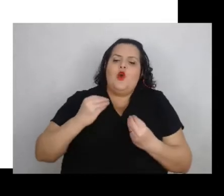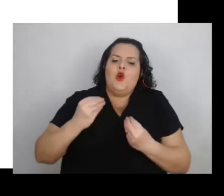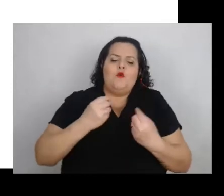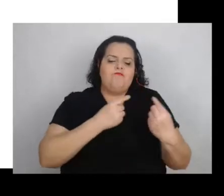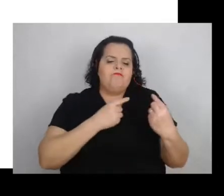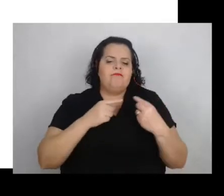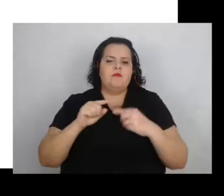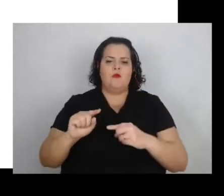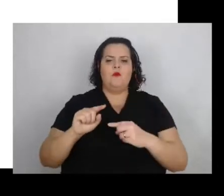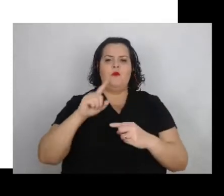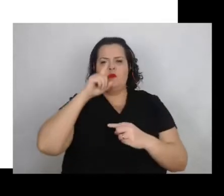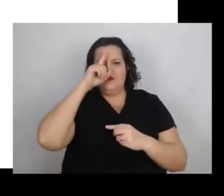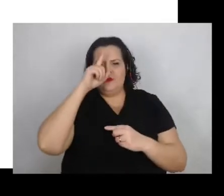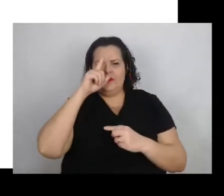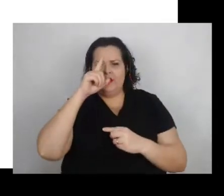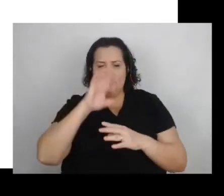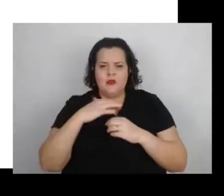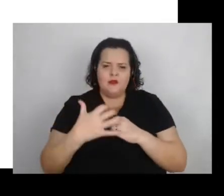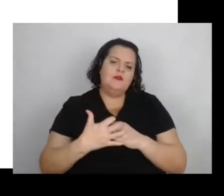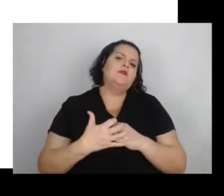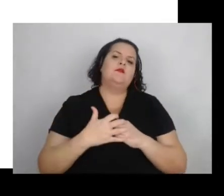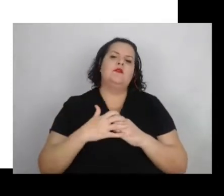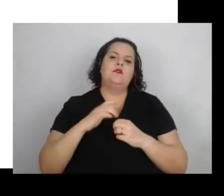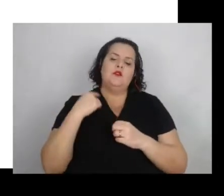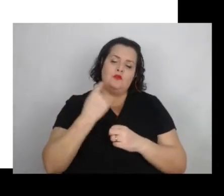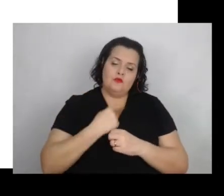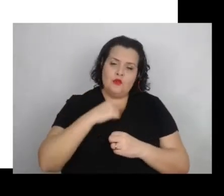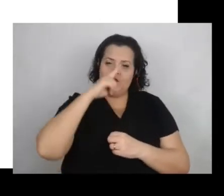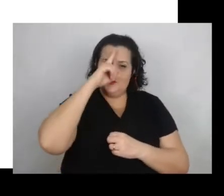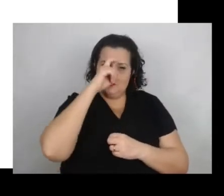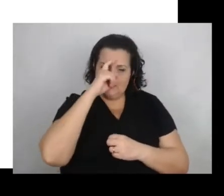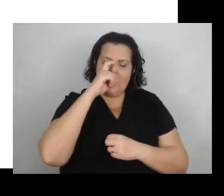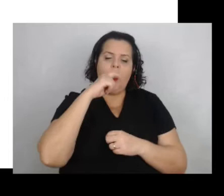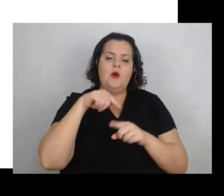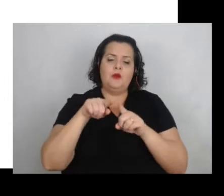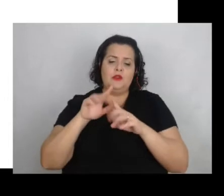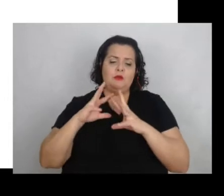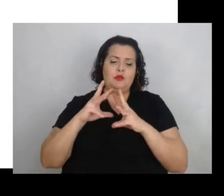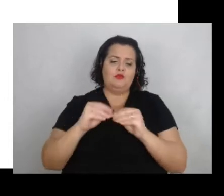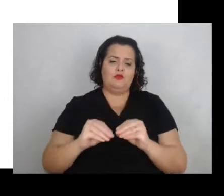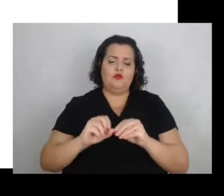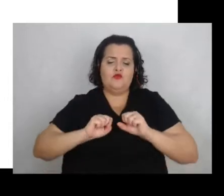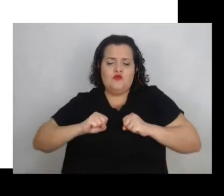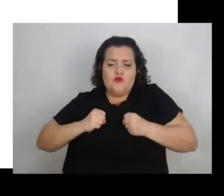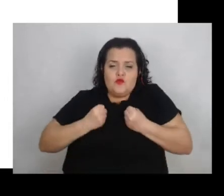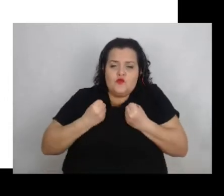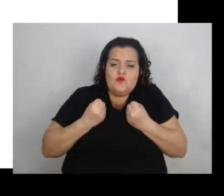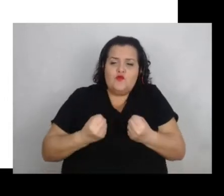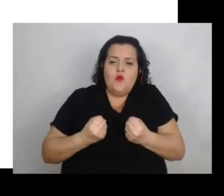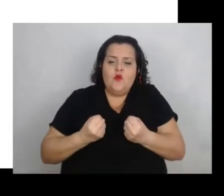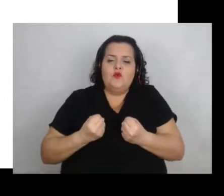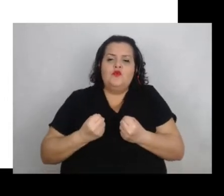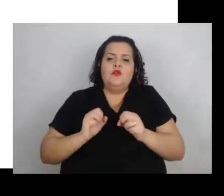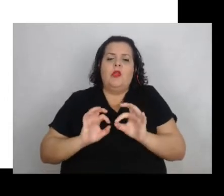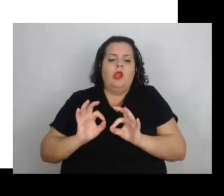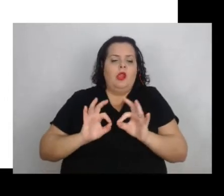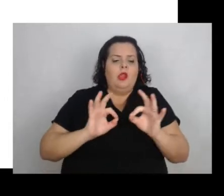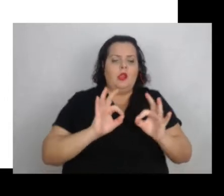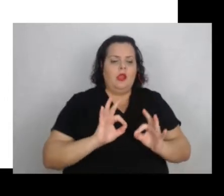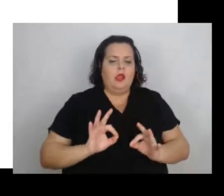nosso hospital universitário, da nossa estrutura assistencial, esse esforço, inclusive, de coordenar o conjunto